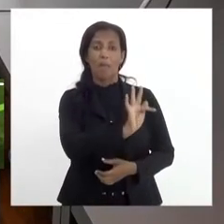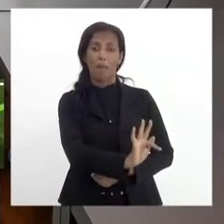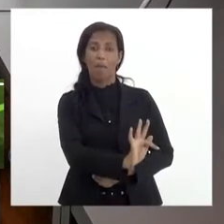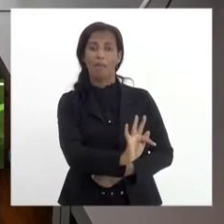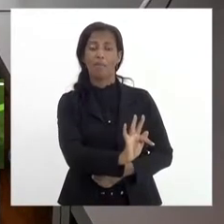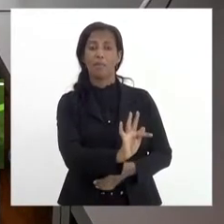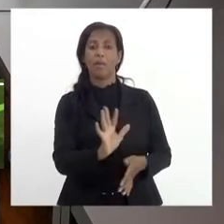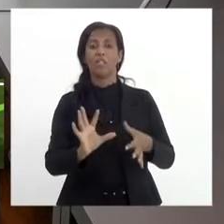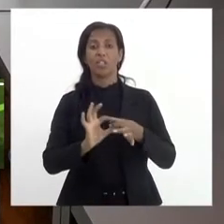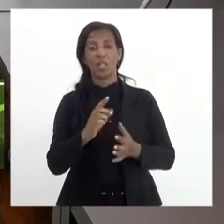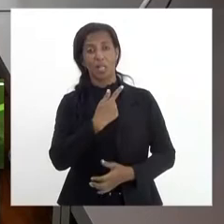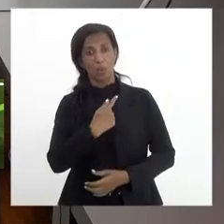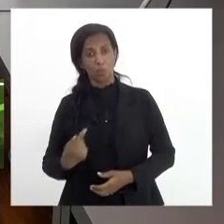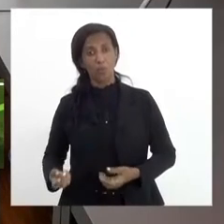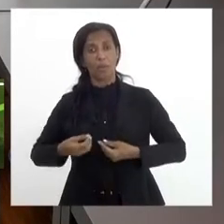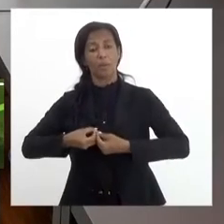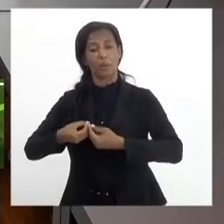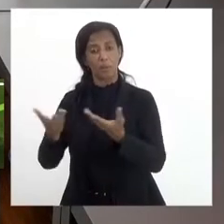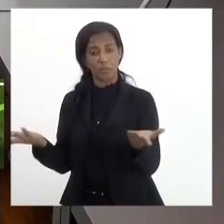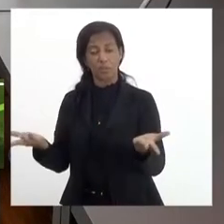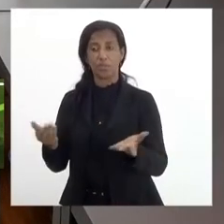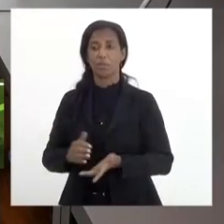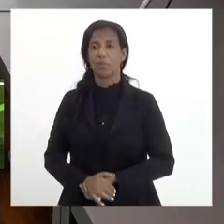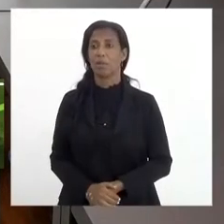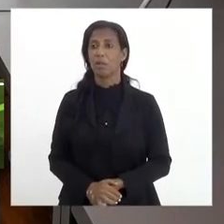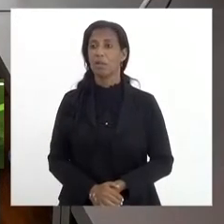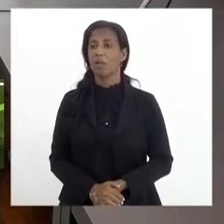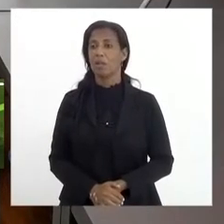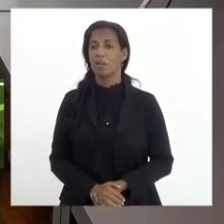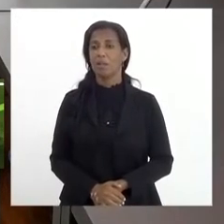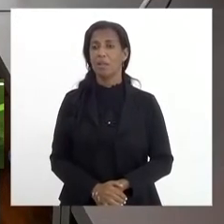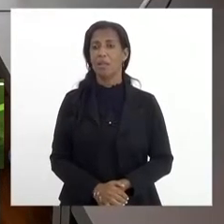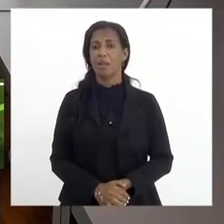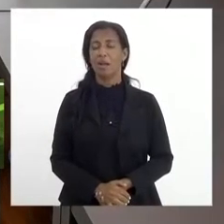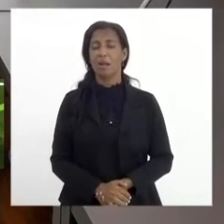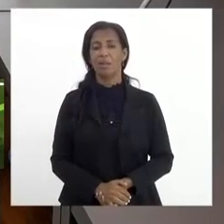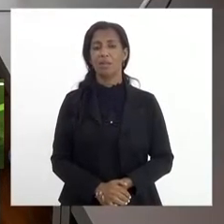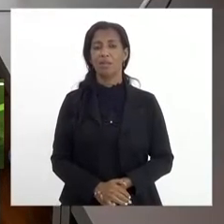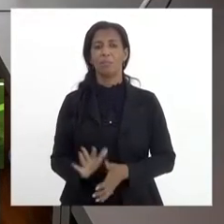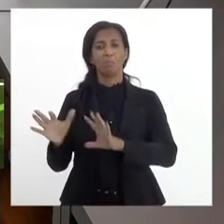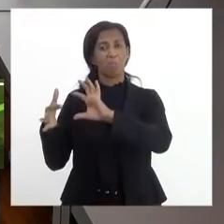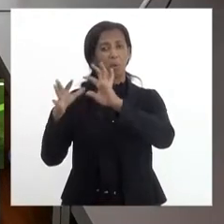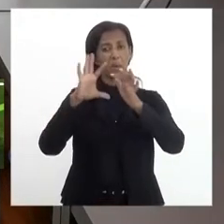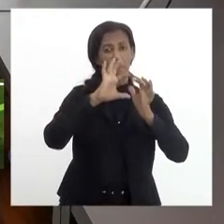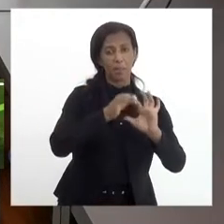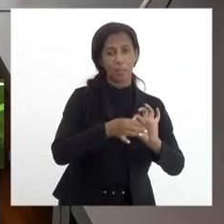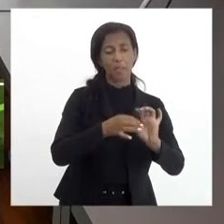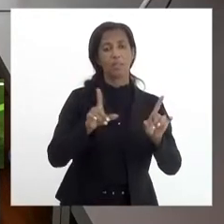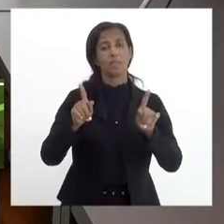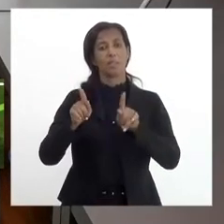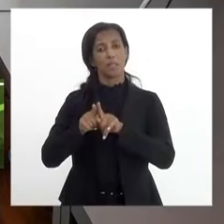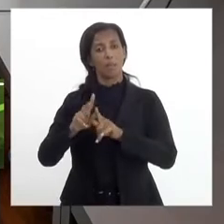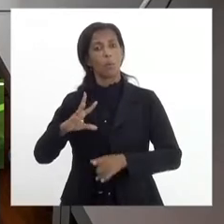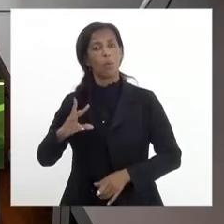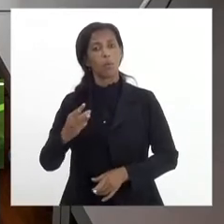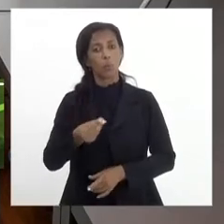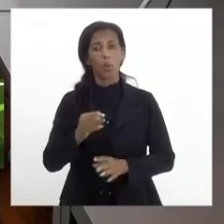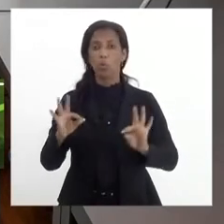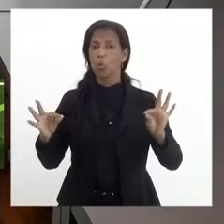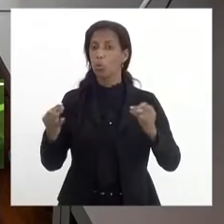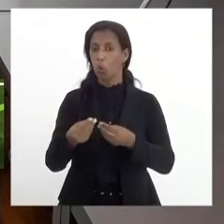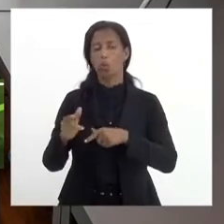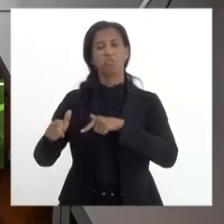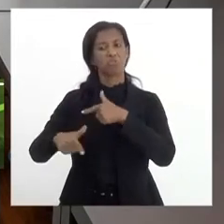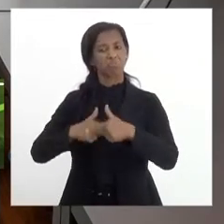para que ele possa redistribuir. Como ele quiser. Especificamente para a questão dos atletas e para atletas. Boa. Vou trabalhar